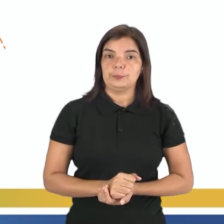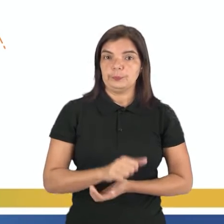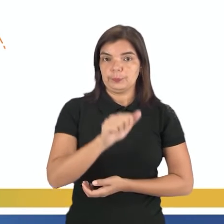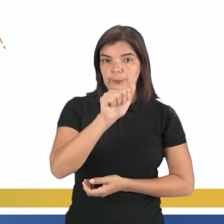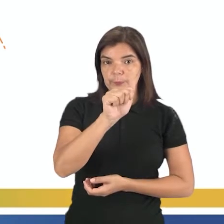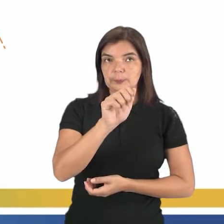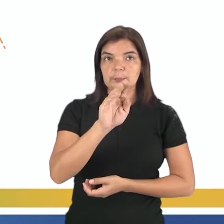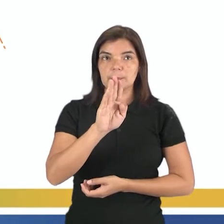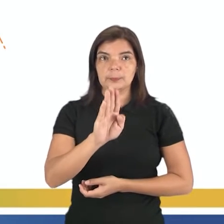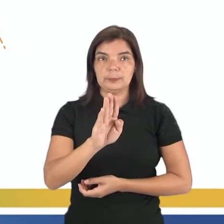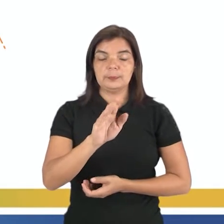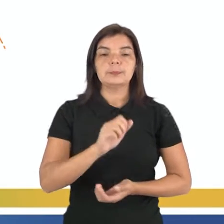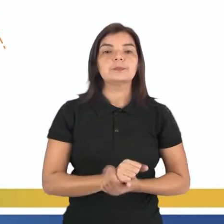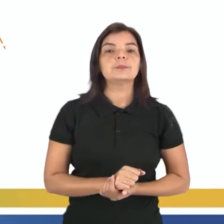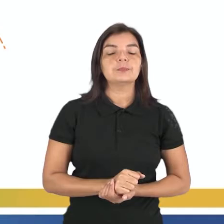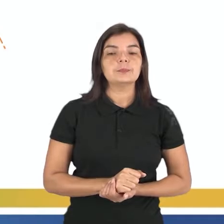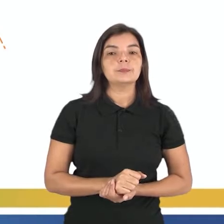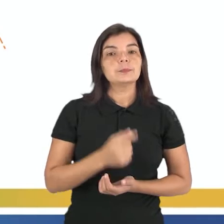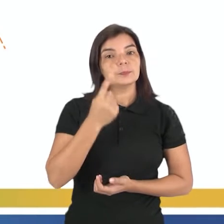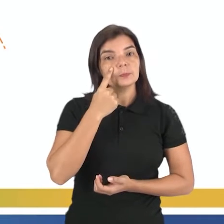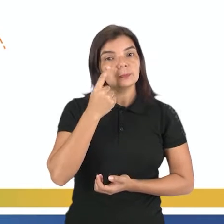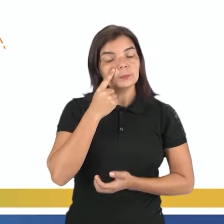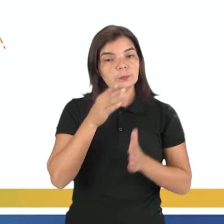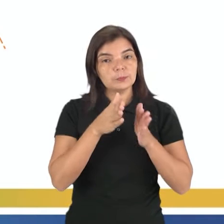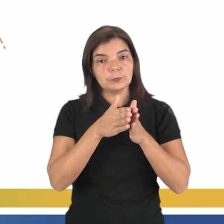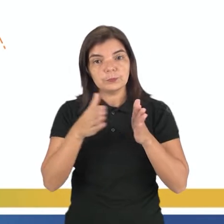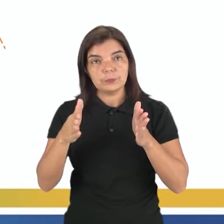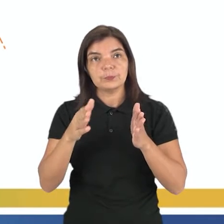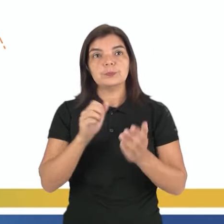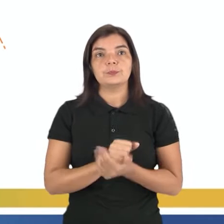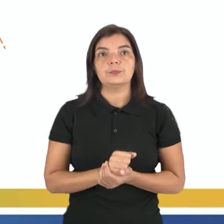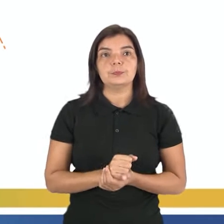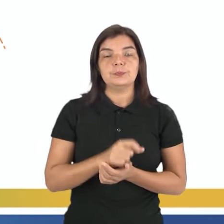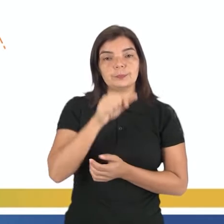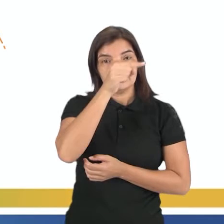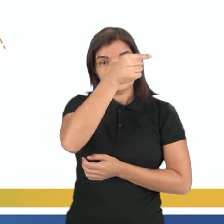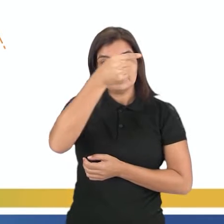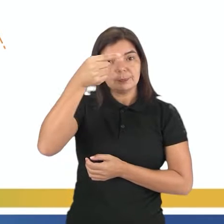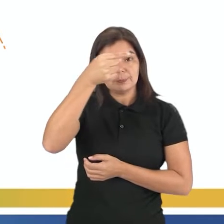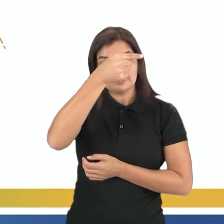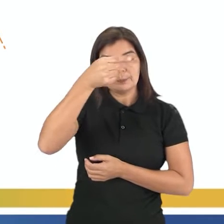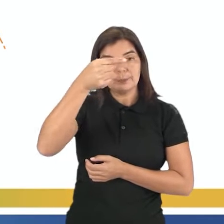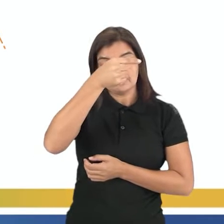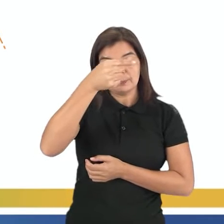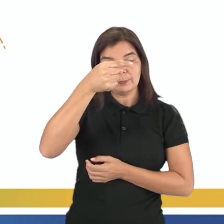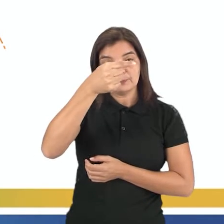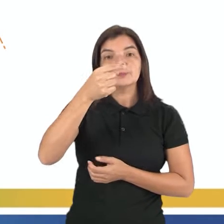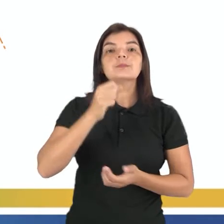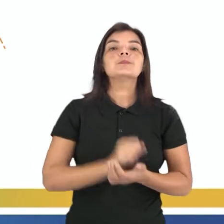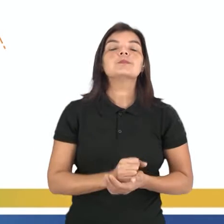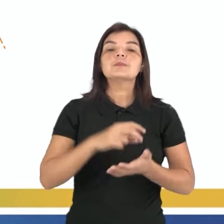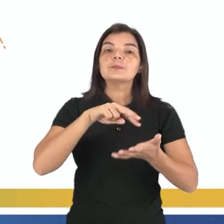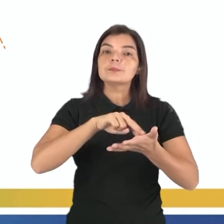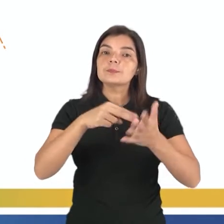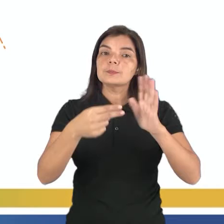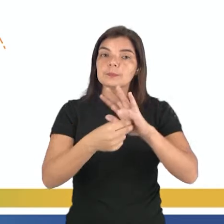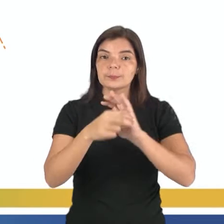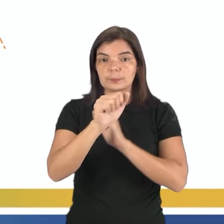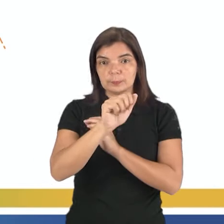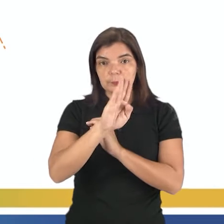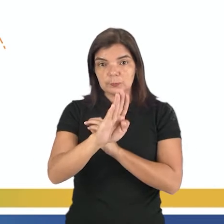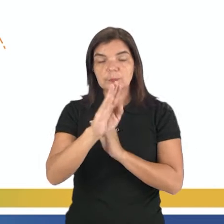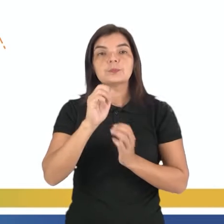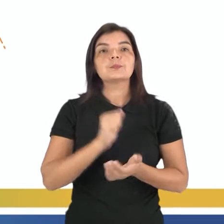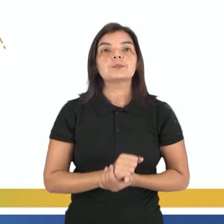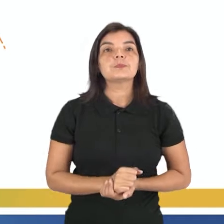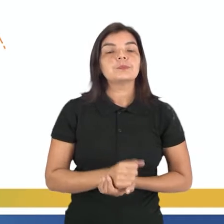segmento AB, né? Para indicar esse segmento, nós colocamos uma barrinha horizontal em cima da letra